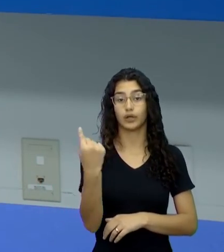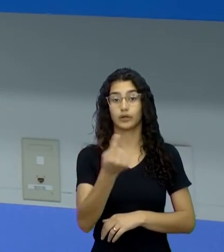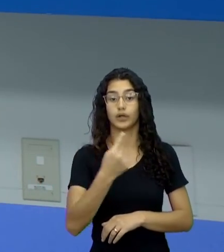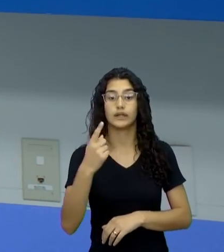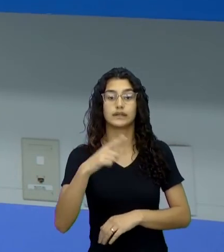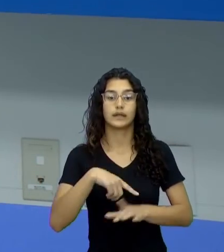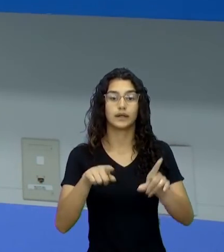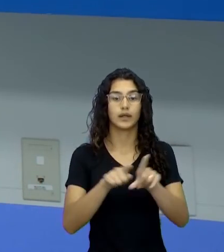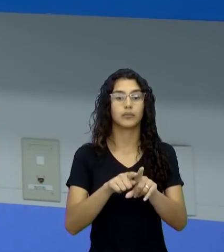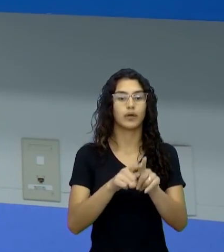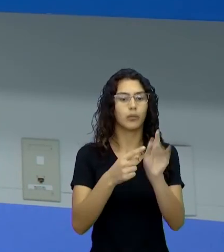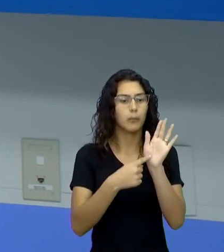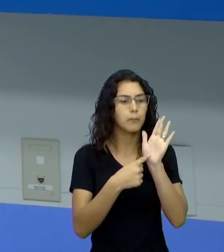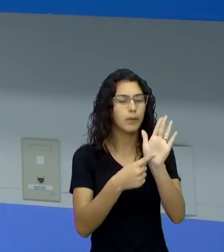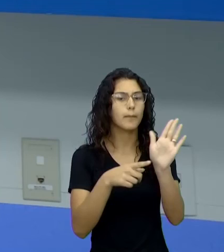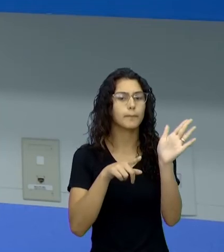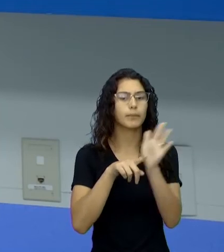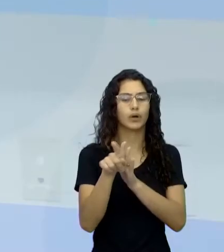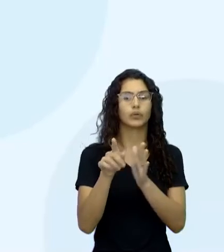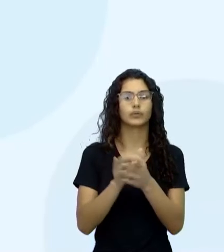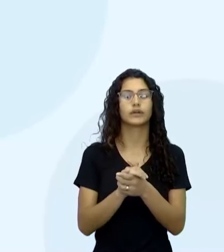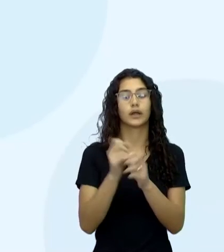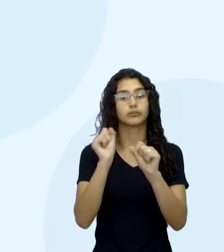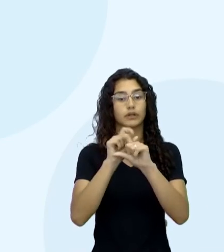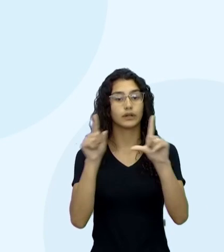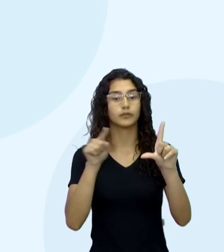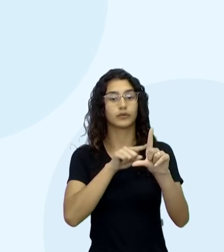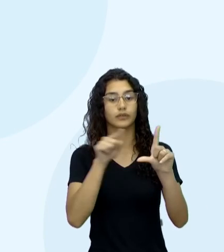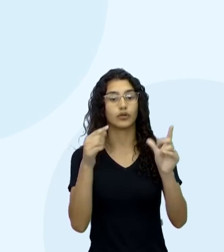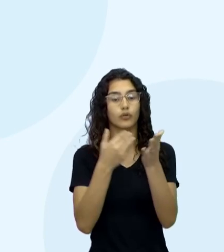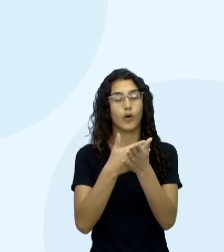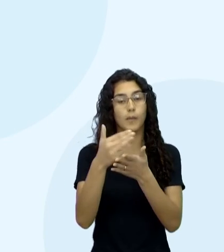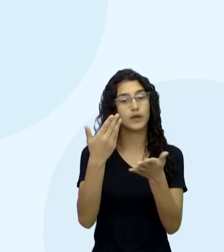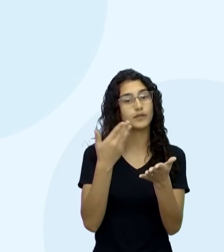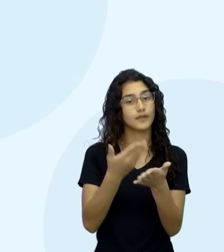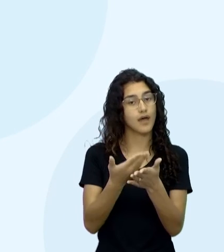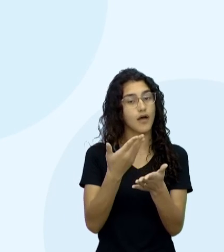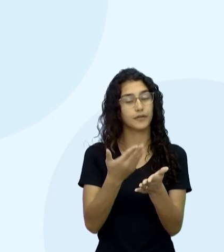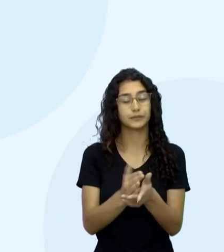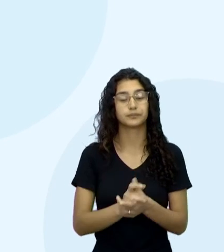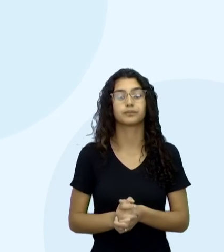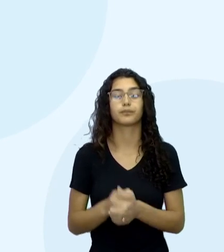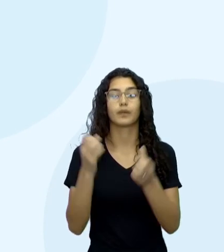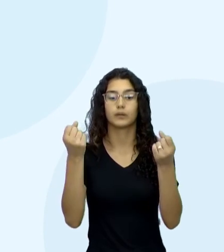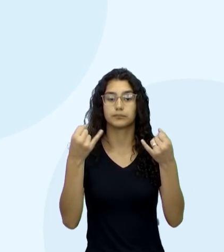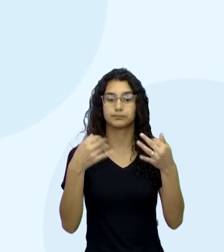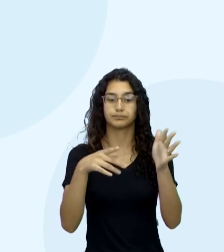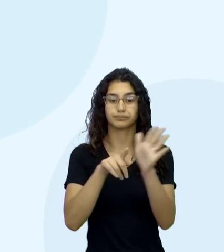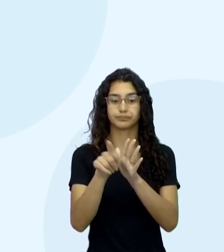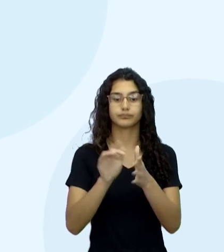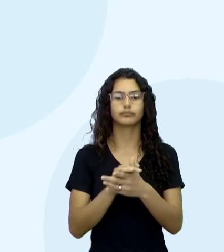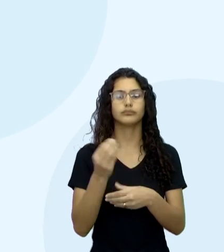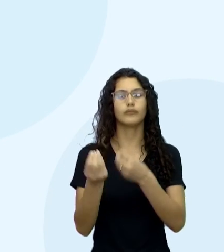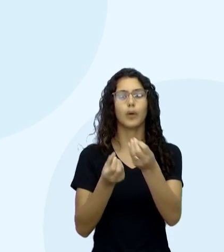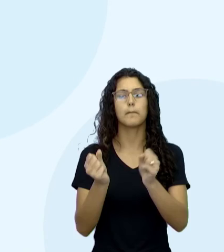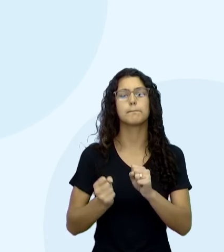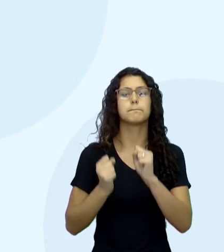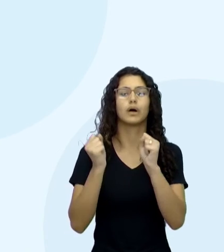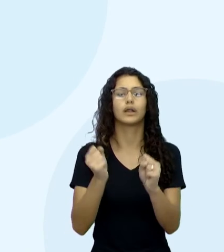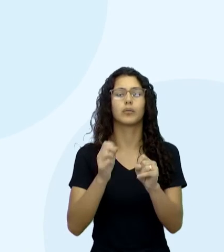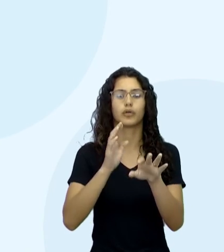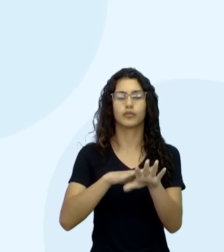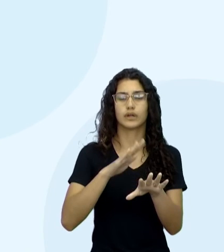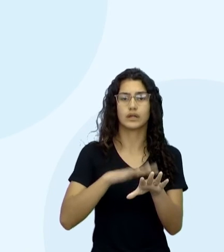tenha em mente essa pergunta né que apareceu pra gente lá no começo da aula e que diz assim como é que nós podemos